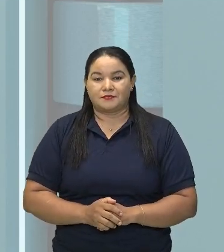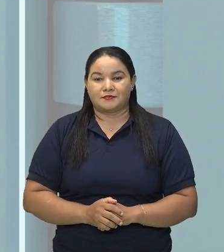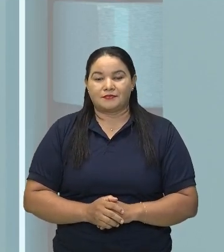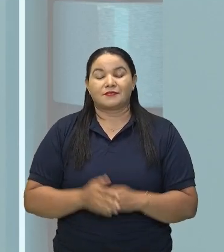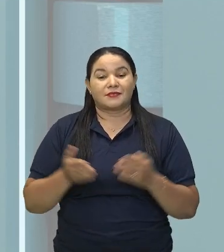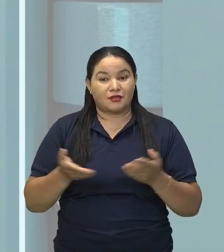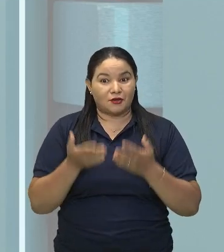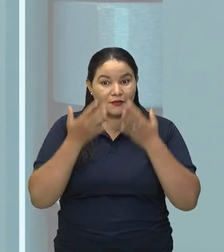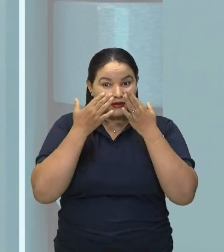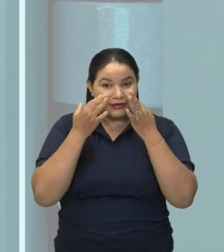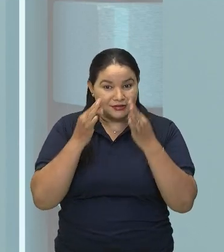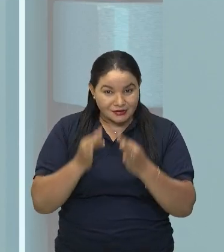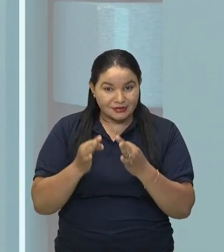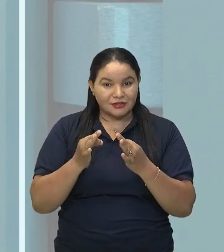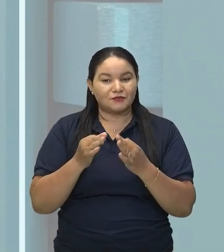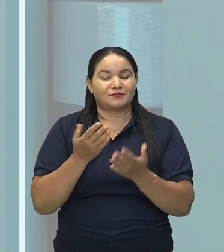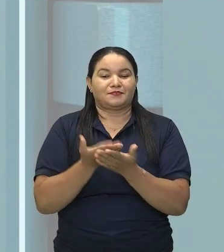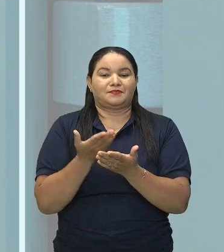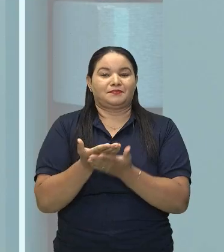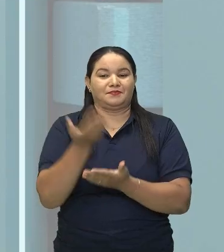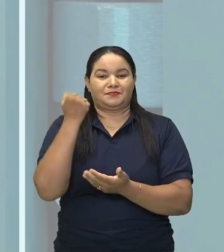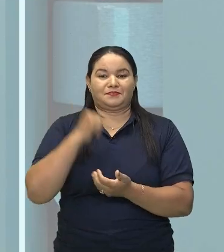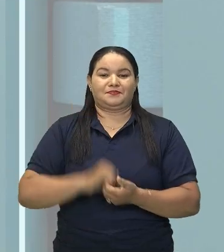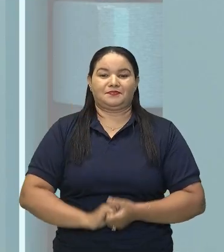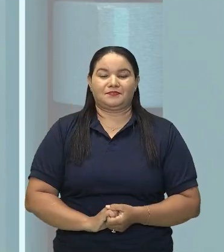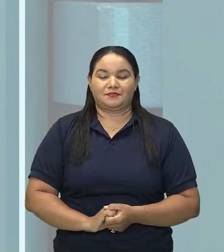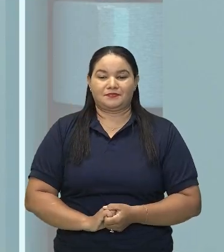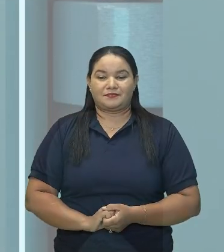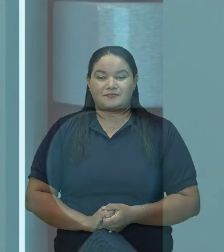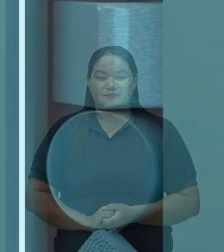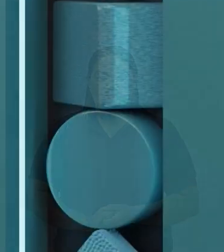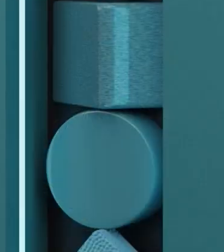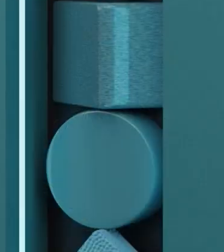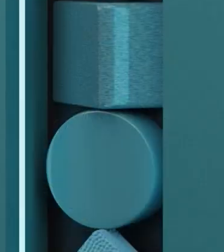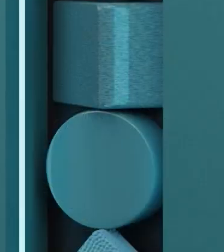Muita atenção agora e vamos para mais uma aula.